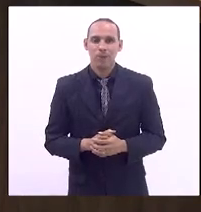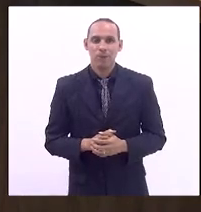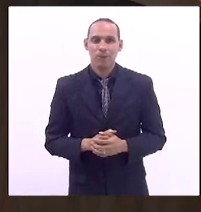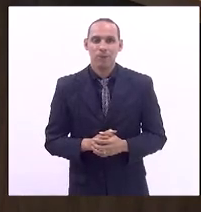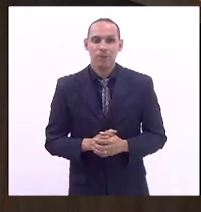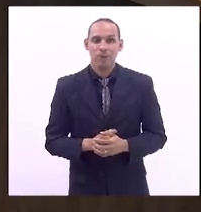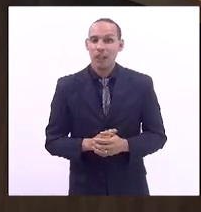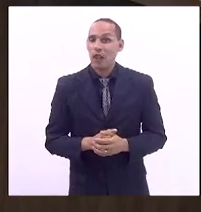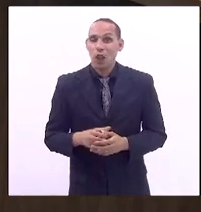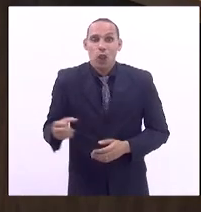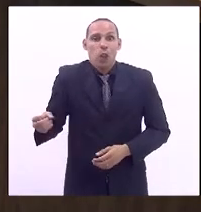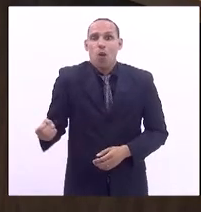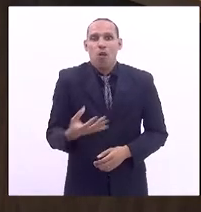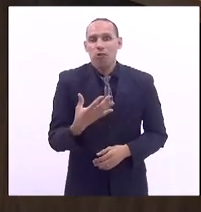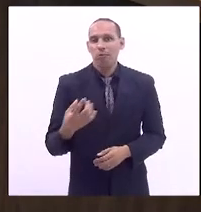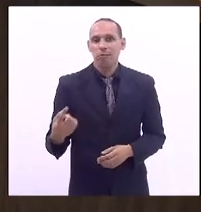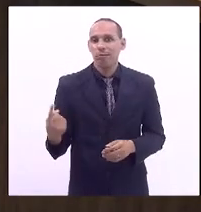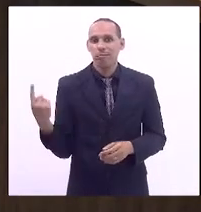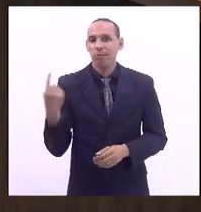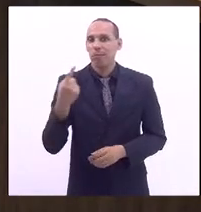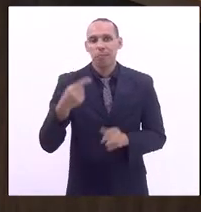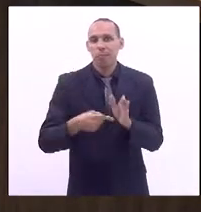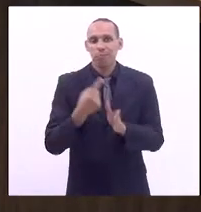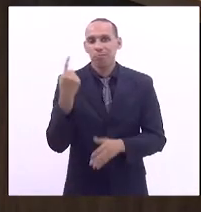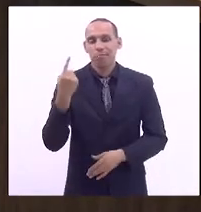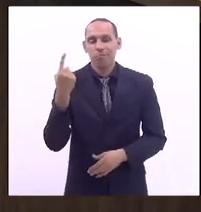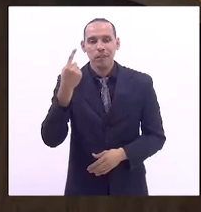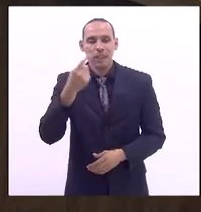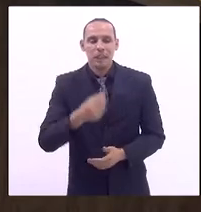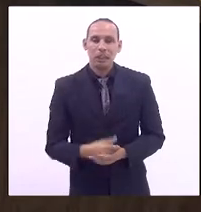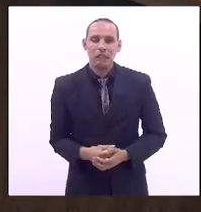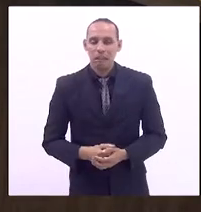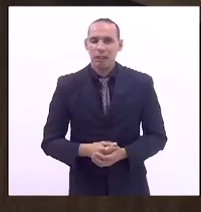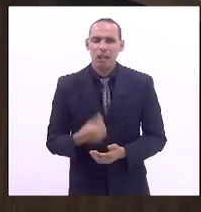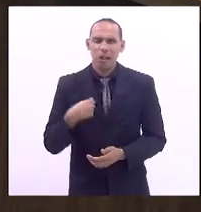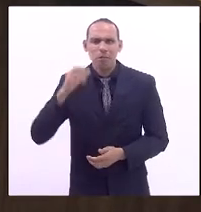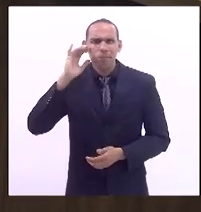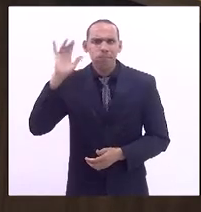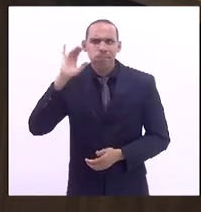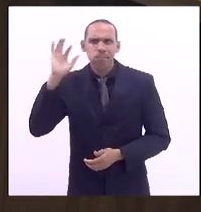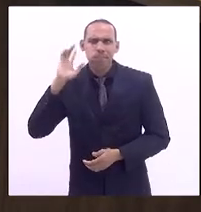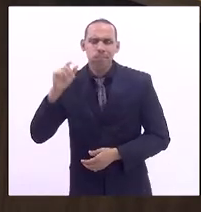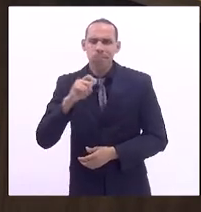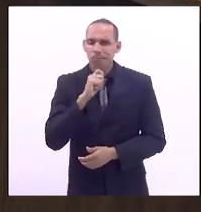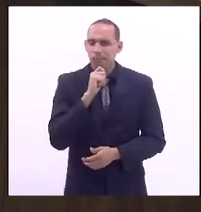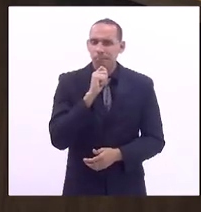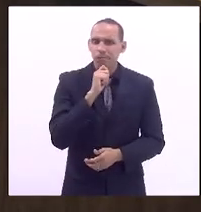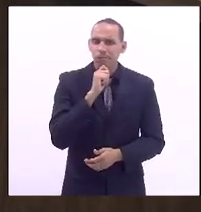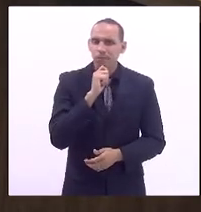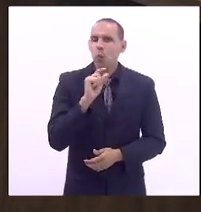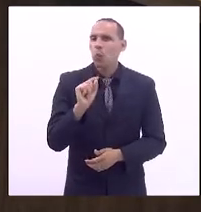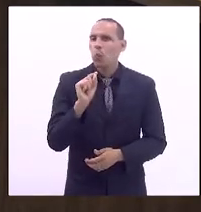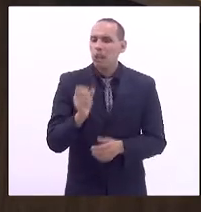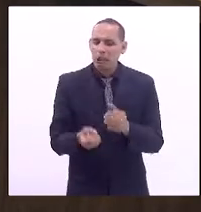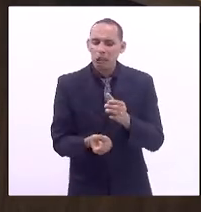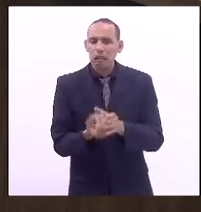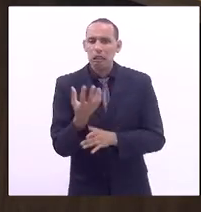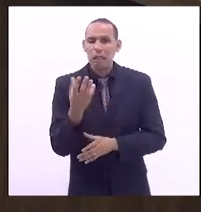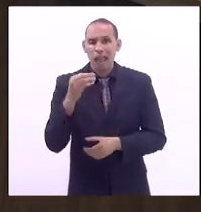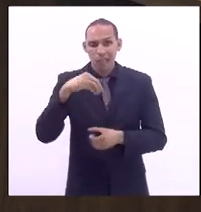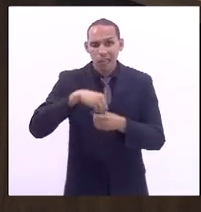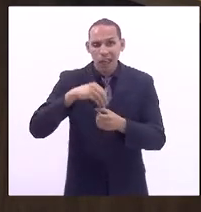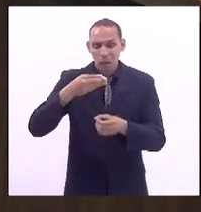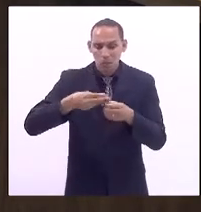e é inédito o e refletir muito sobre esse tema a criação em um